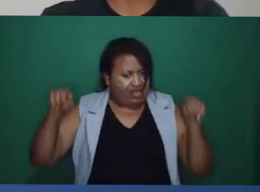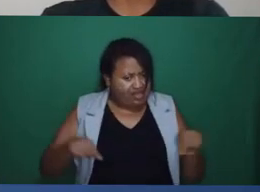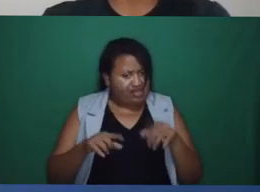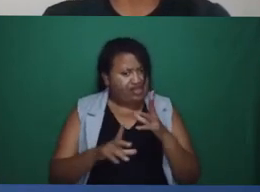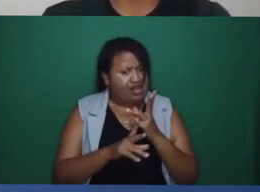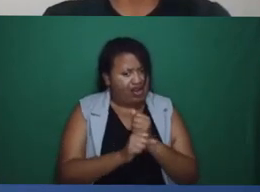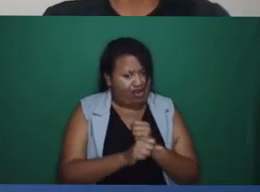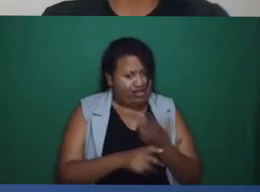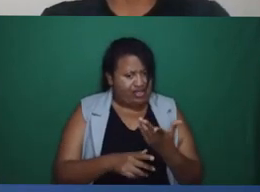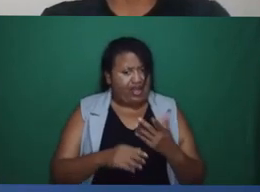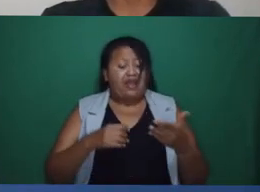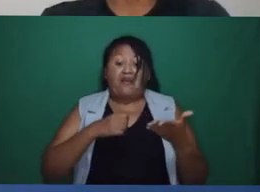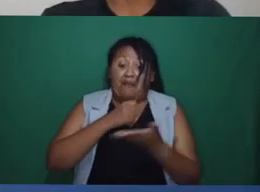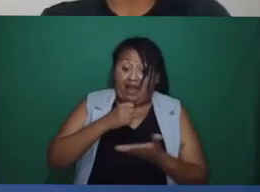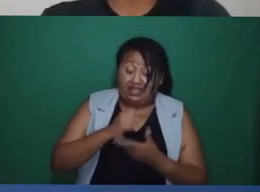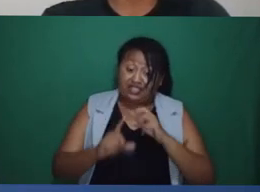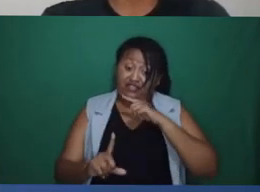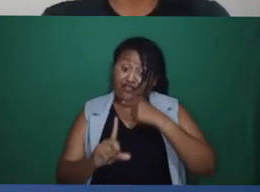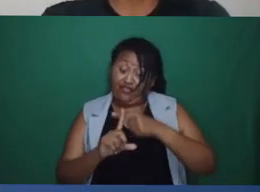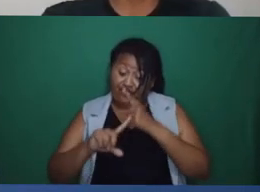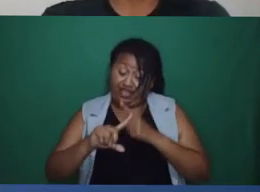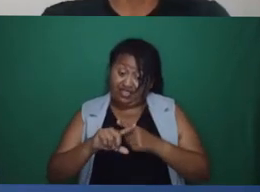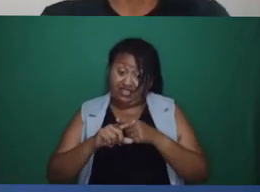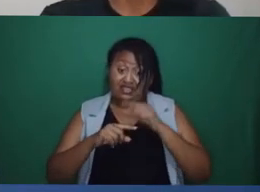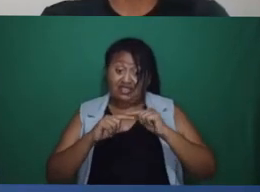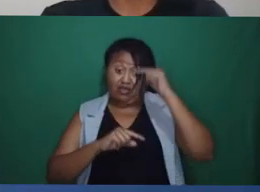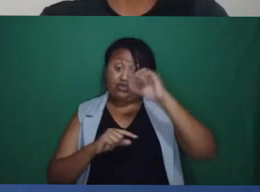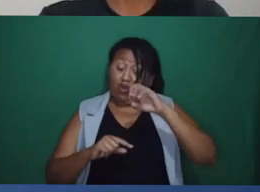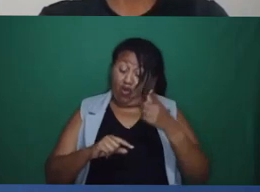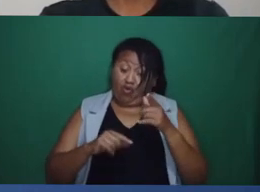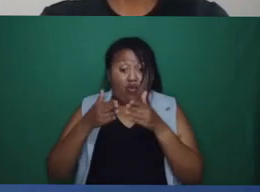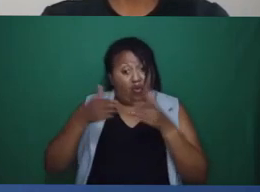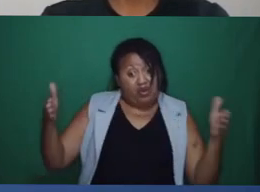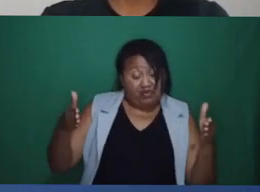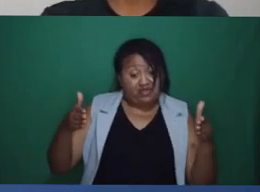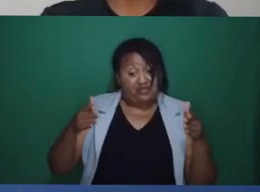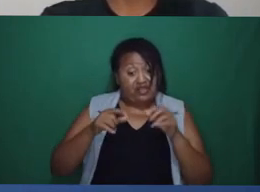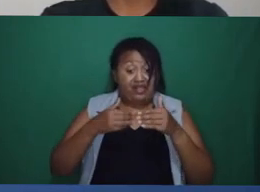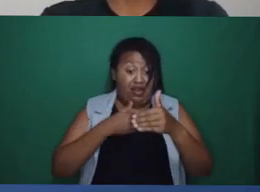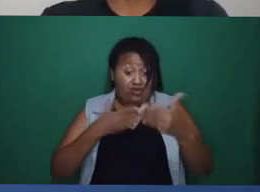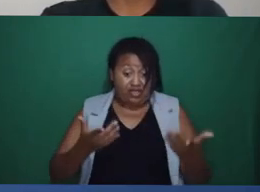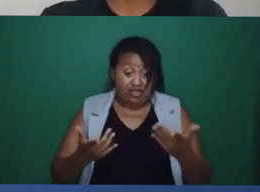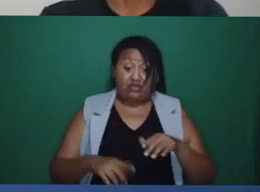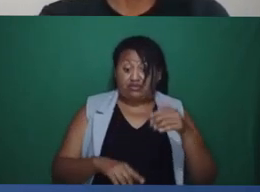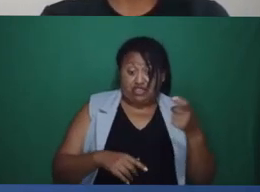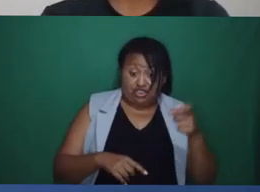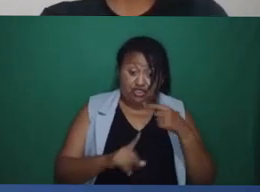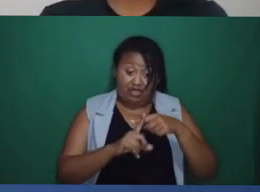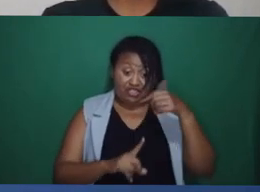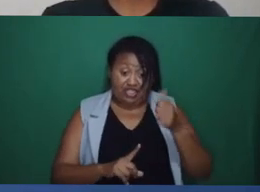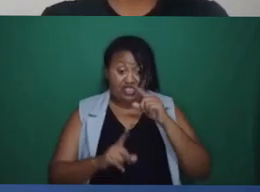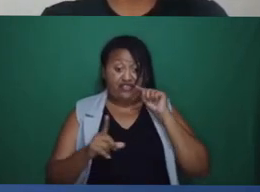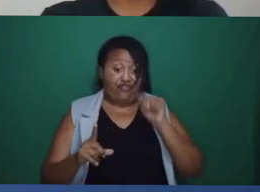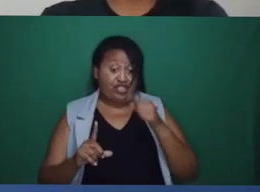calculado em base vezes altura ou comprimento vezes de largura logo x + 10 x x Só